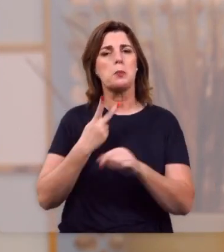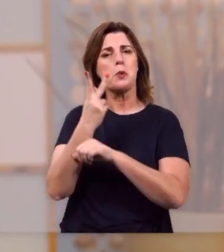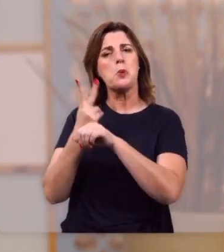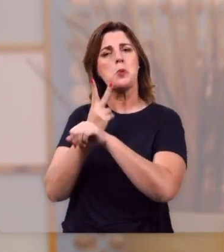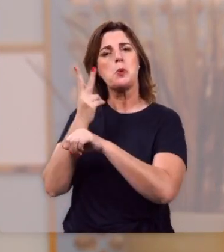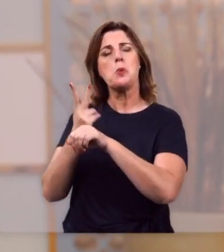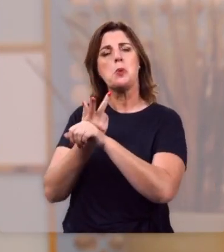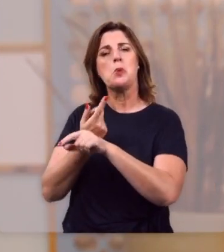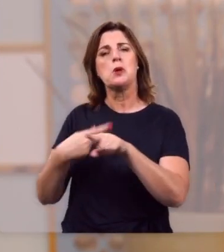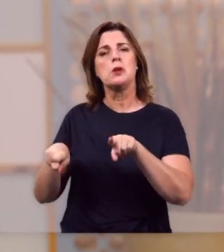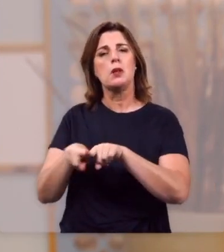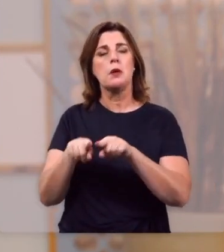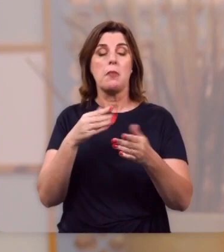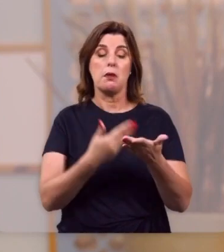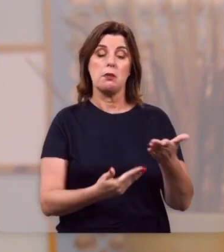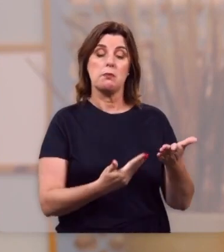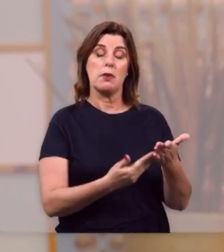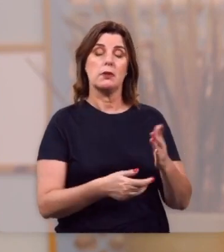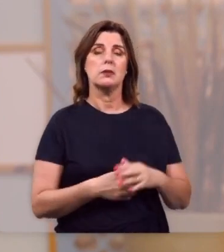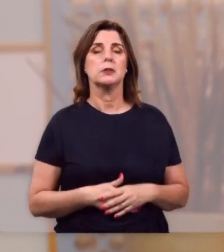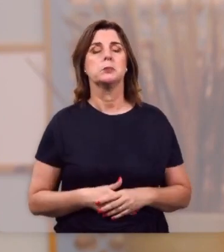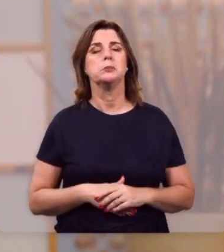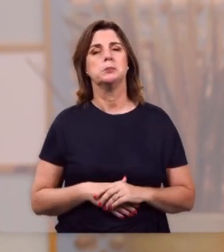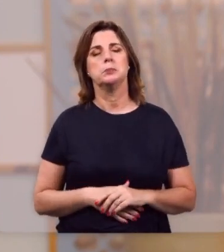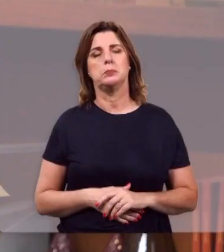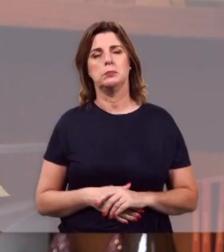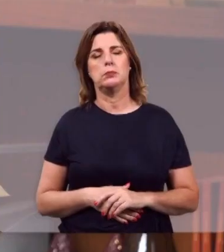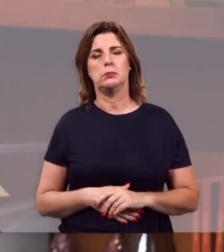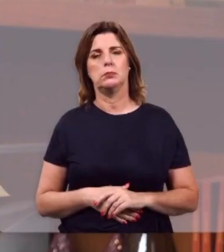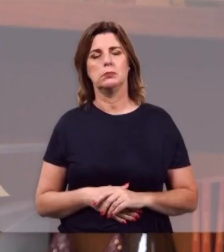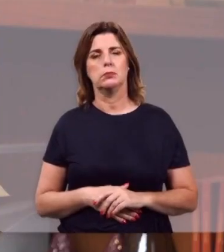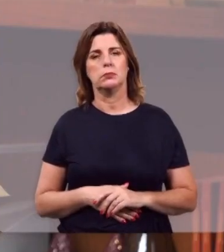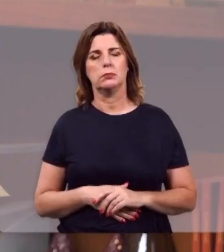escaladas, com os nossos deslizes.